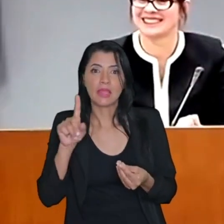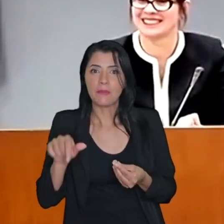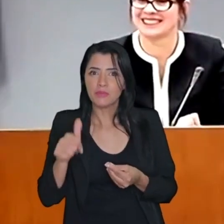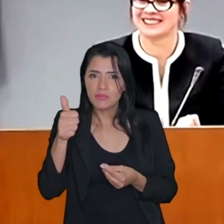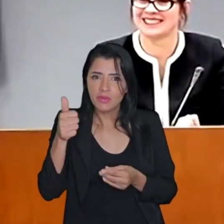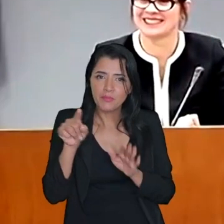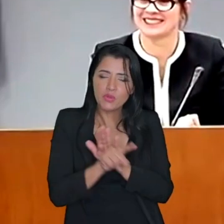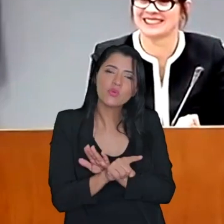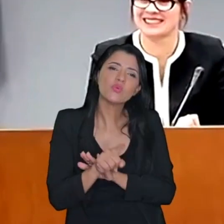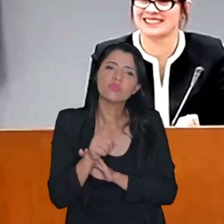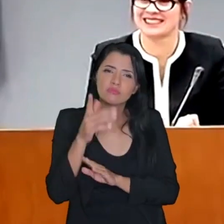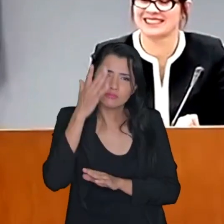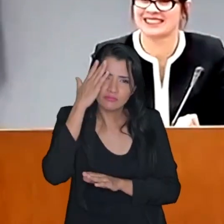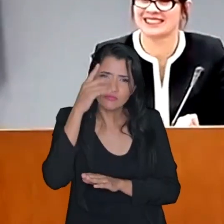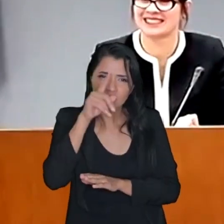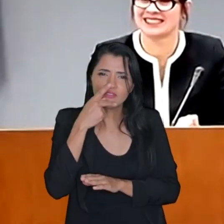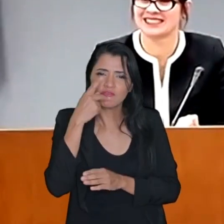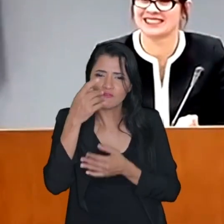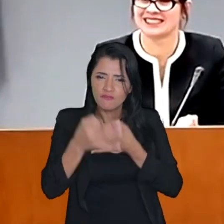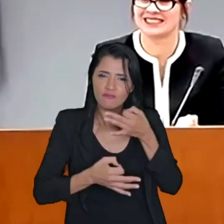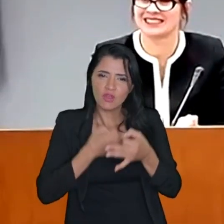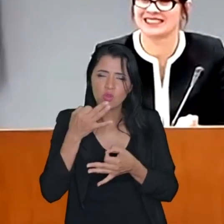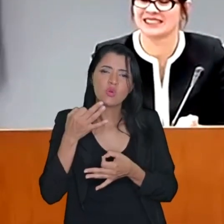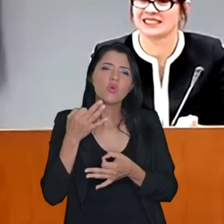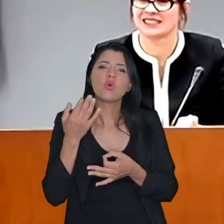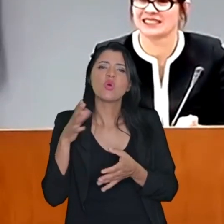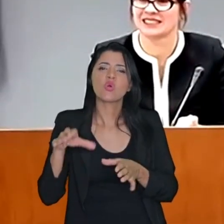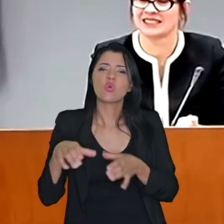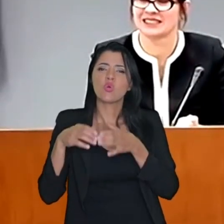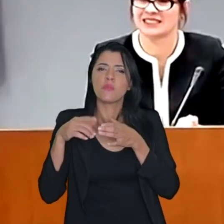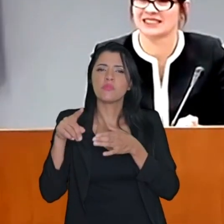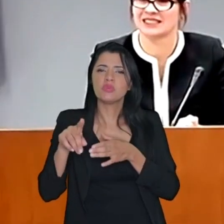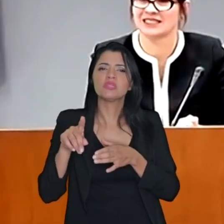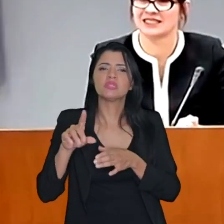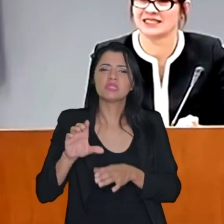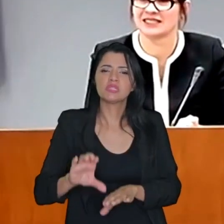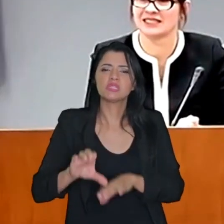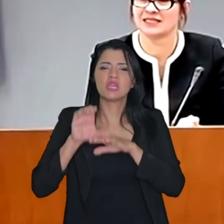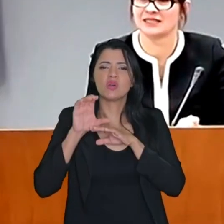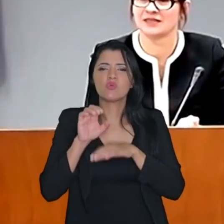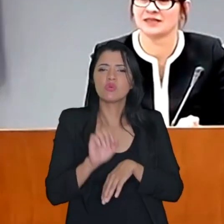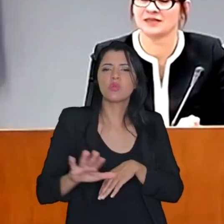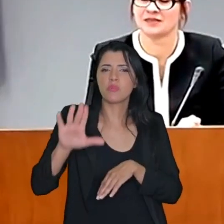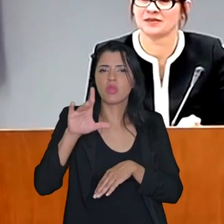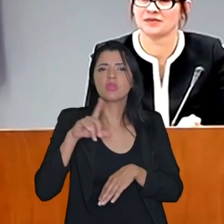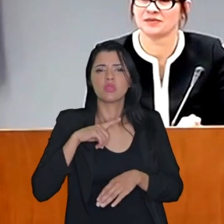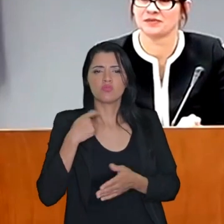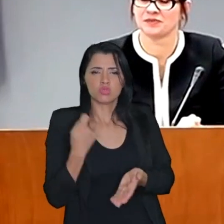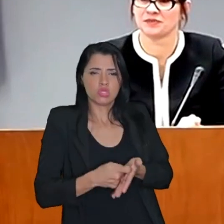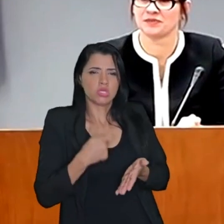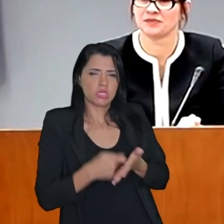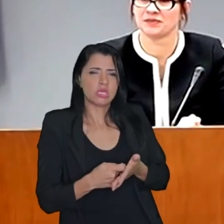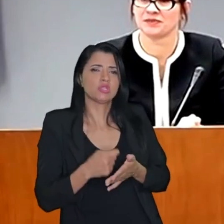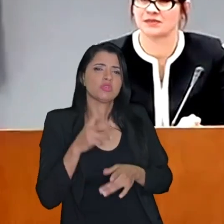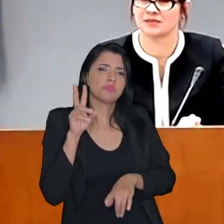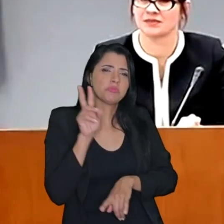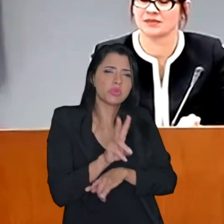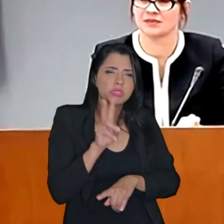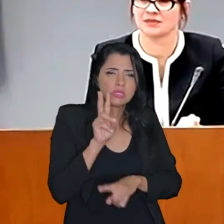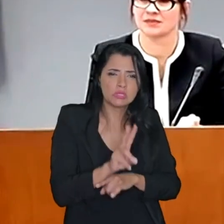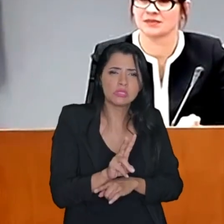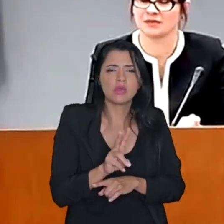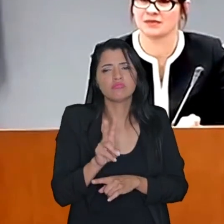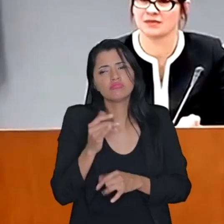A primeira a senhora comentou que no âmbito da Comissão Europeia existe uma exigência de um âmbito de proteção